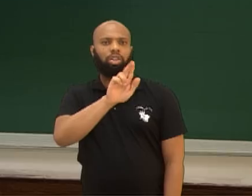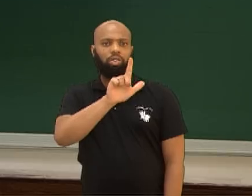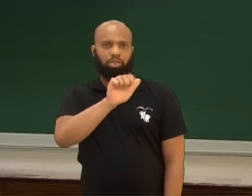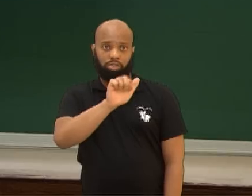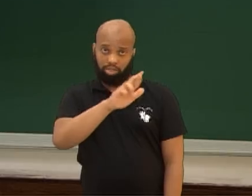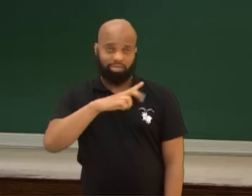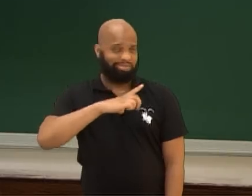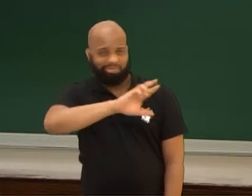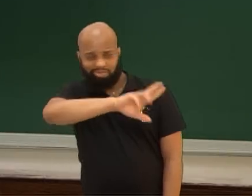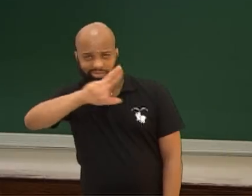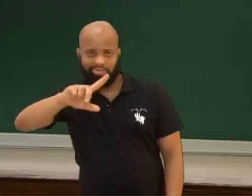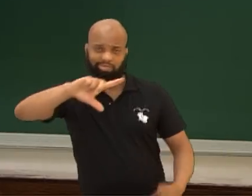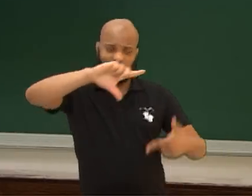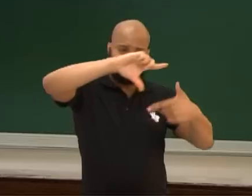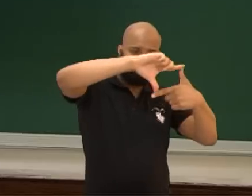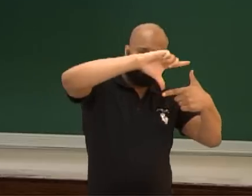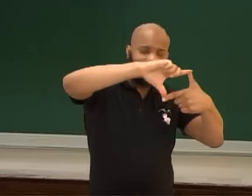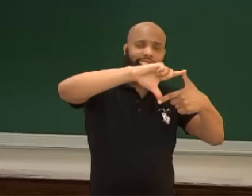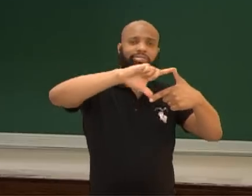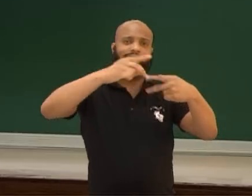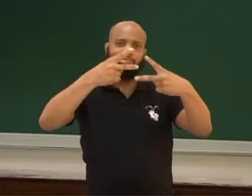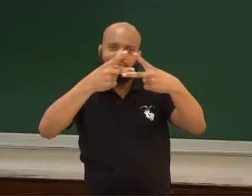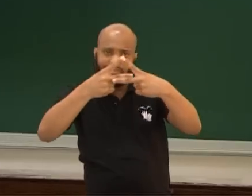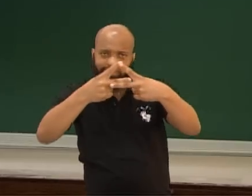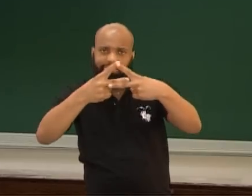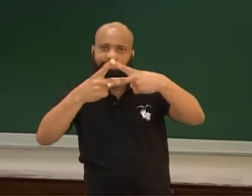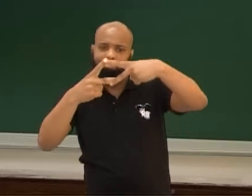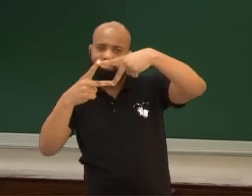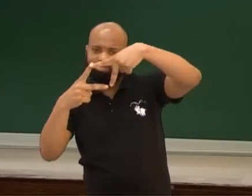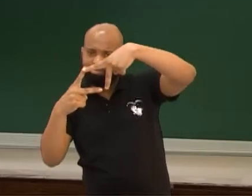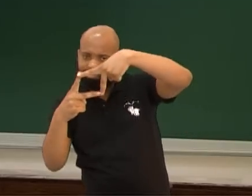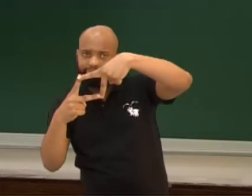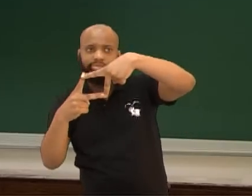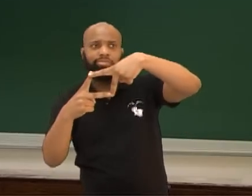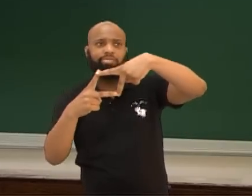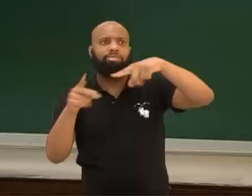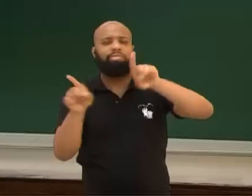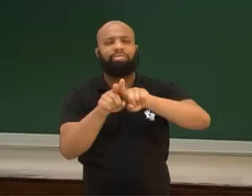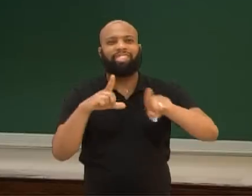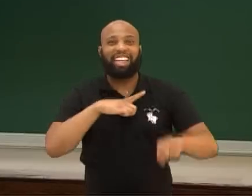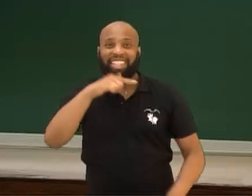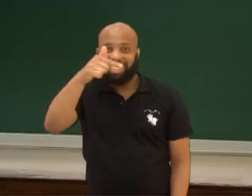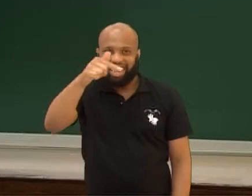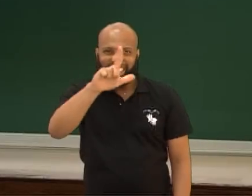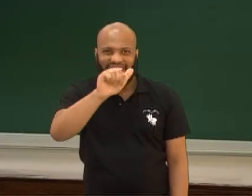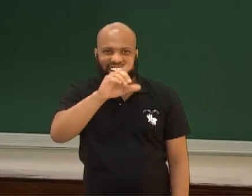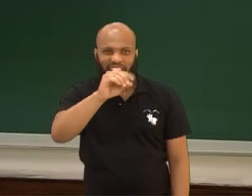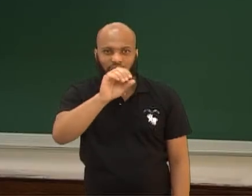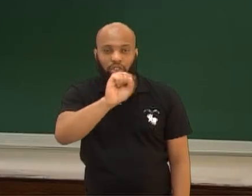Retângulo, quadrado, triângulo. Esse aqui com 7 lados se chama